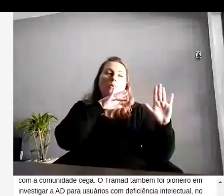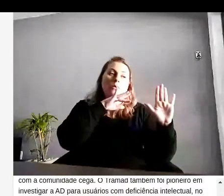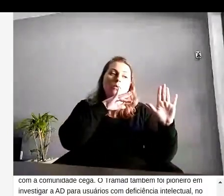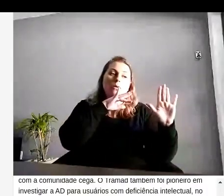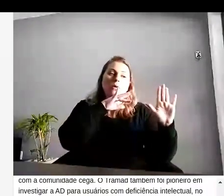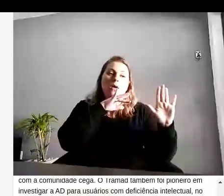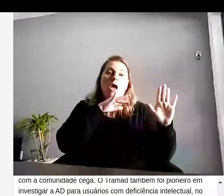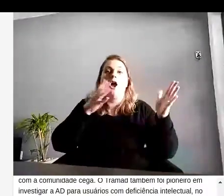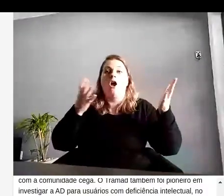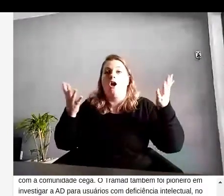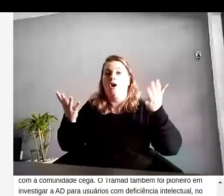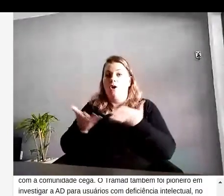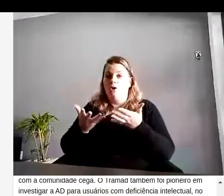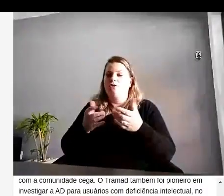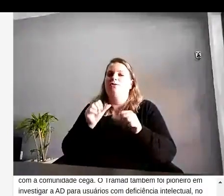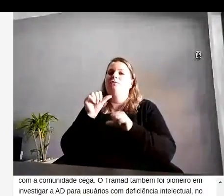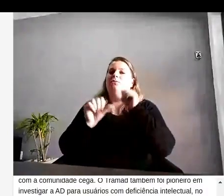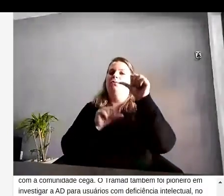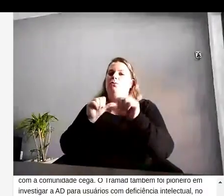só eu digo